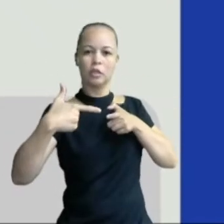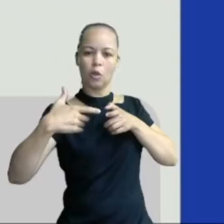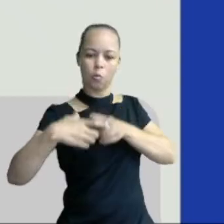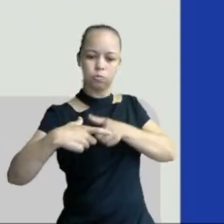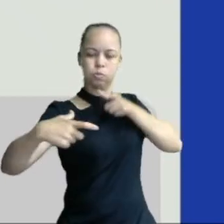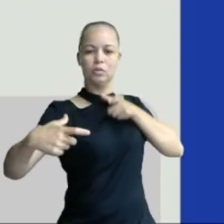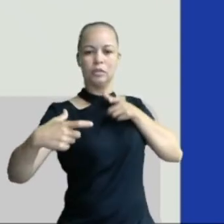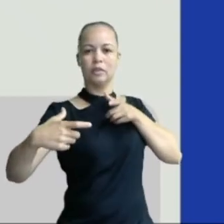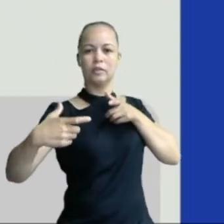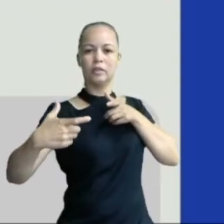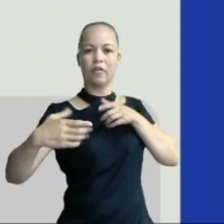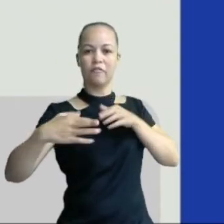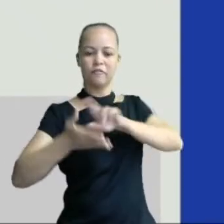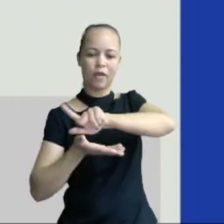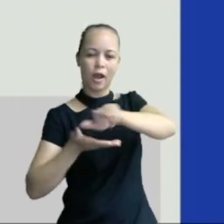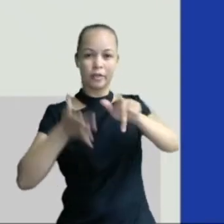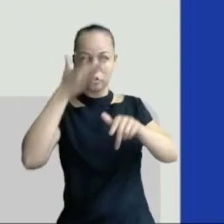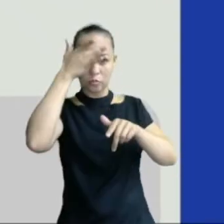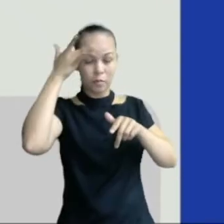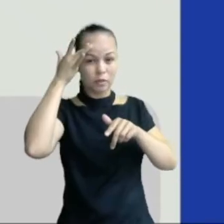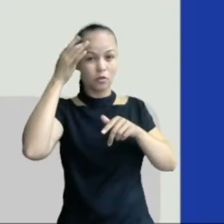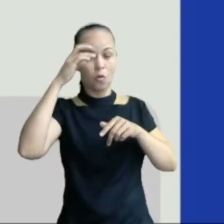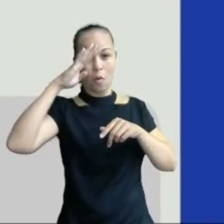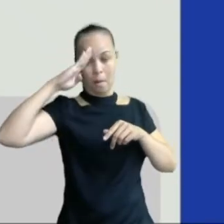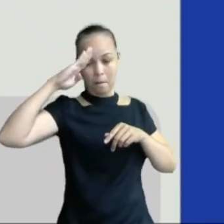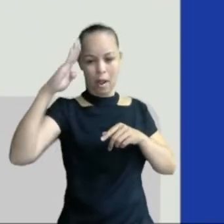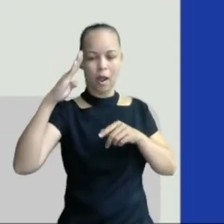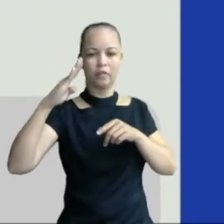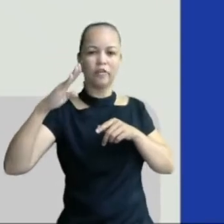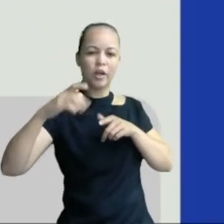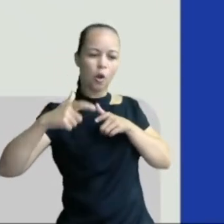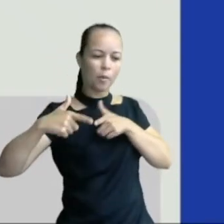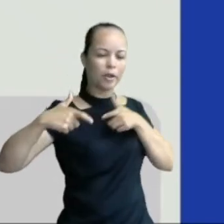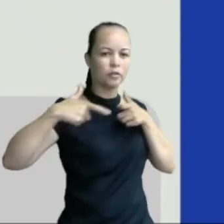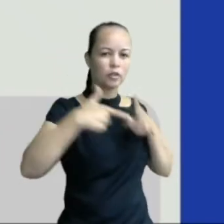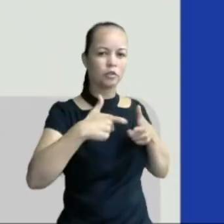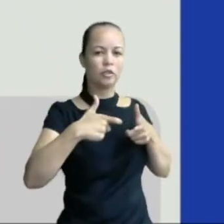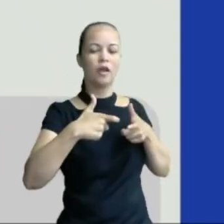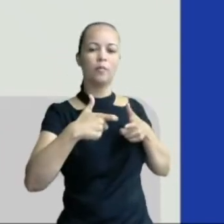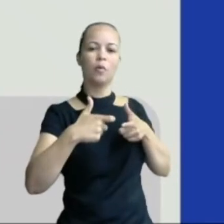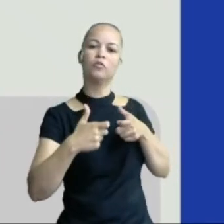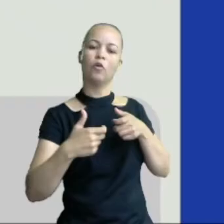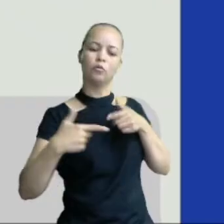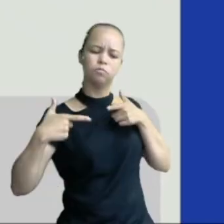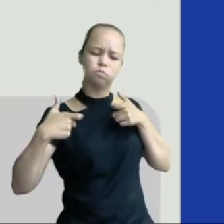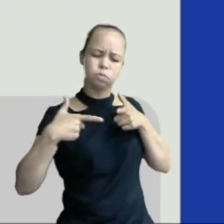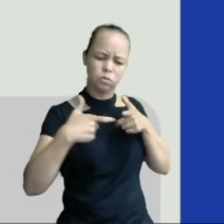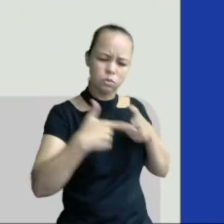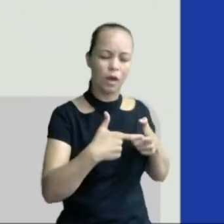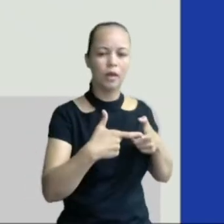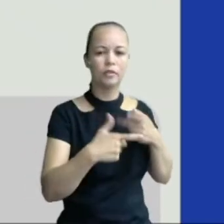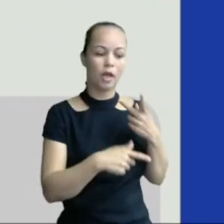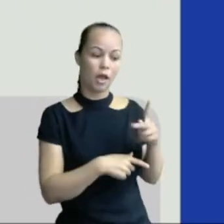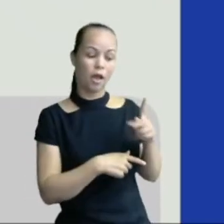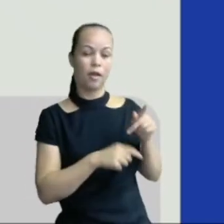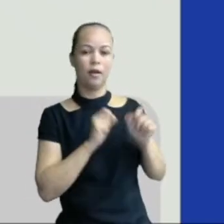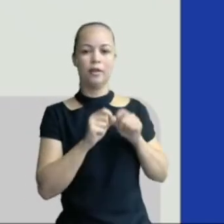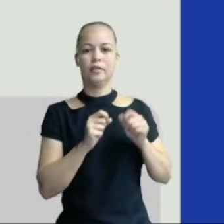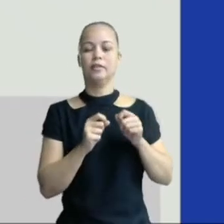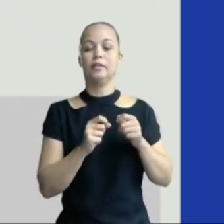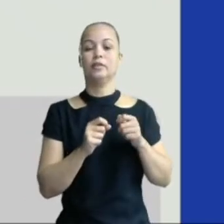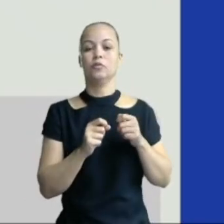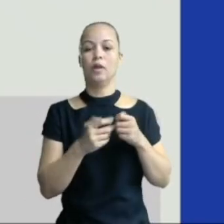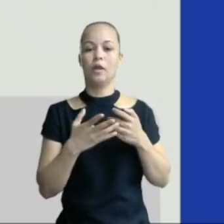Vieira. Ferozmente caíram sobre o inimigo e, após fortes combates que duraram até